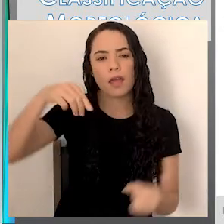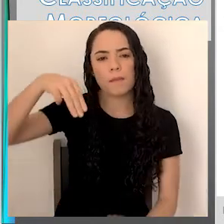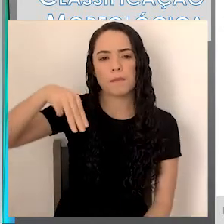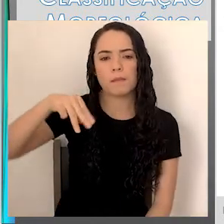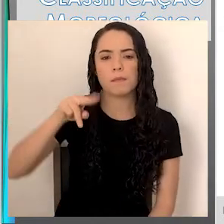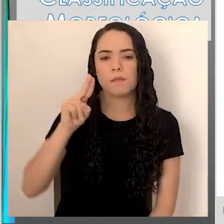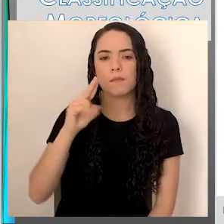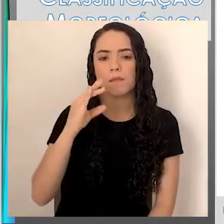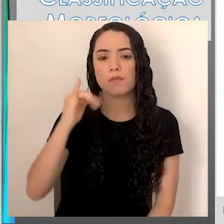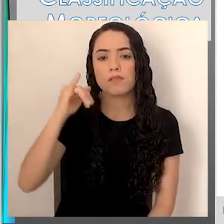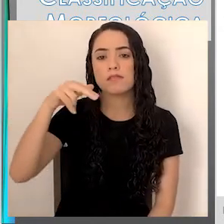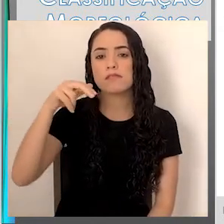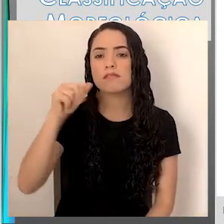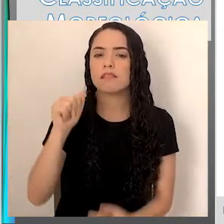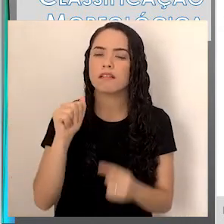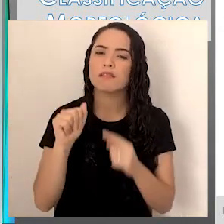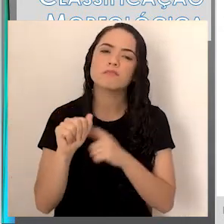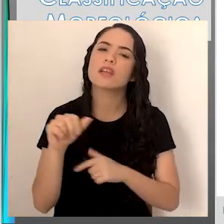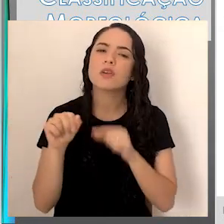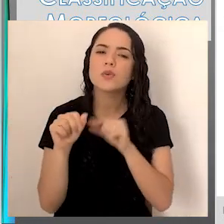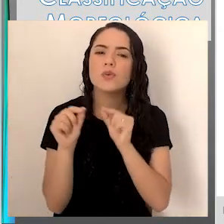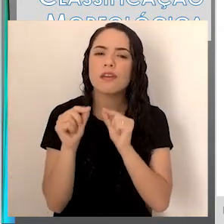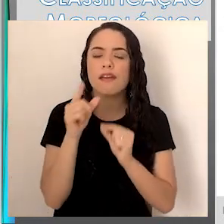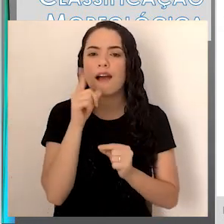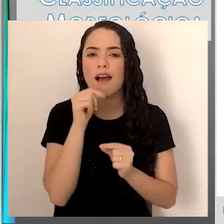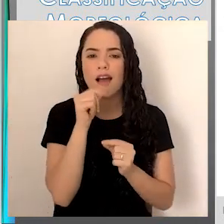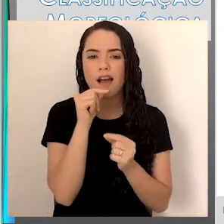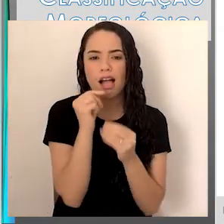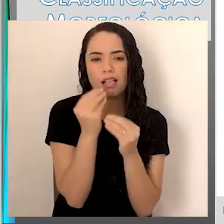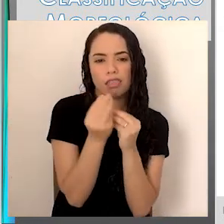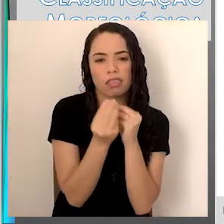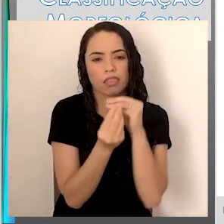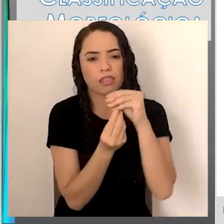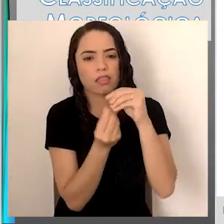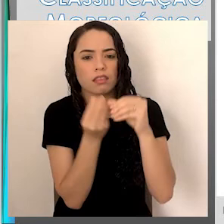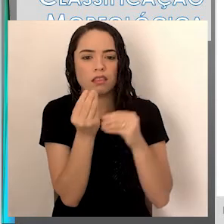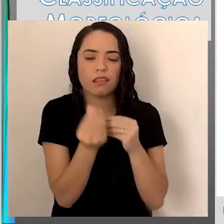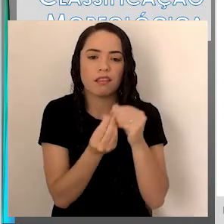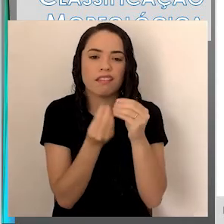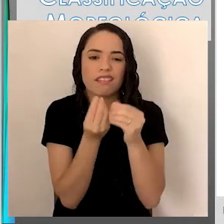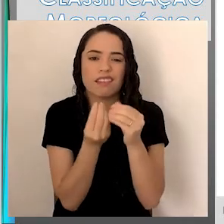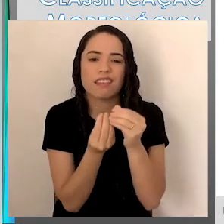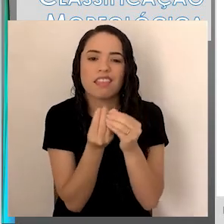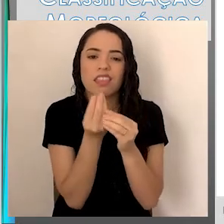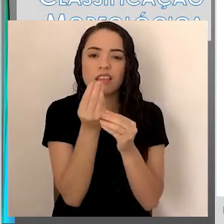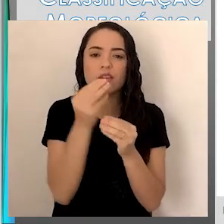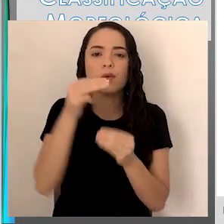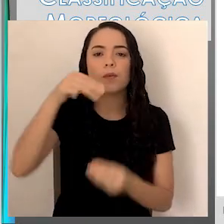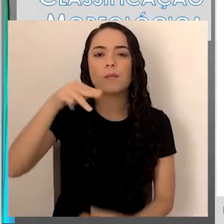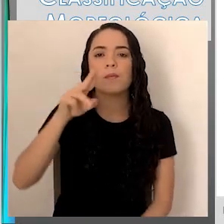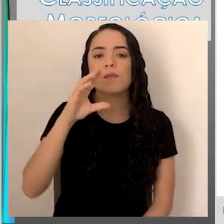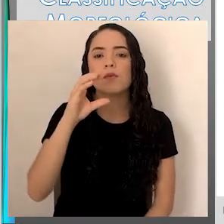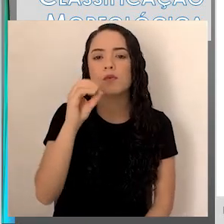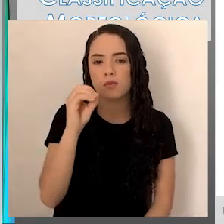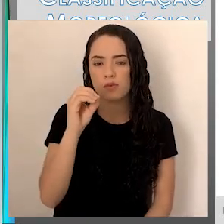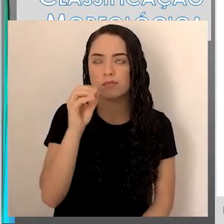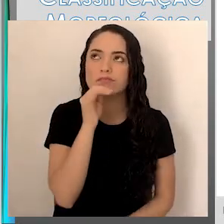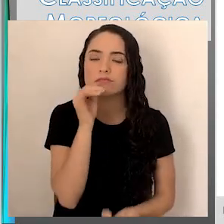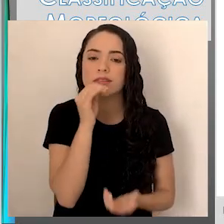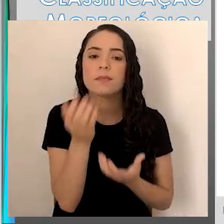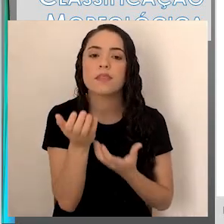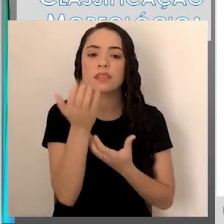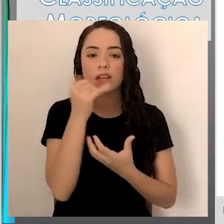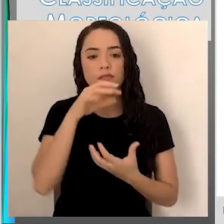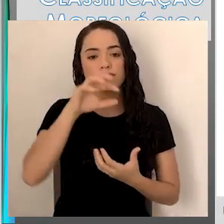uma glicoproteína complexa que dissolve-se em água e forma o muco, responsável por proteção e lubrificação nos